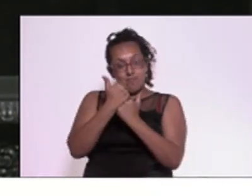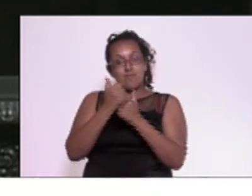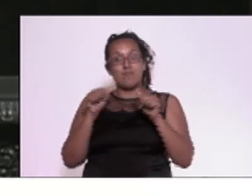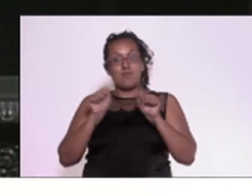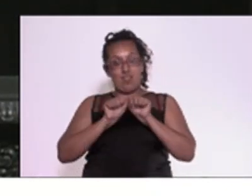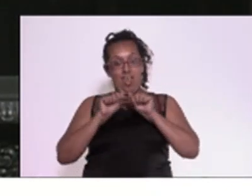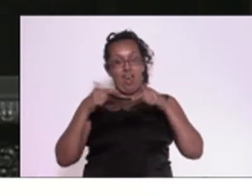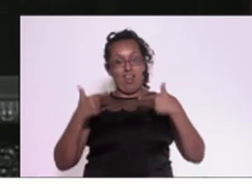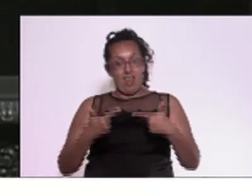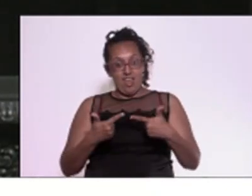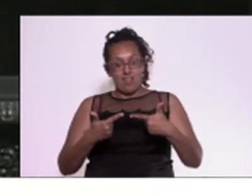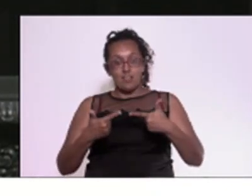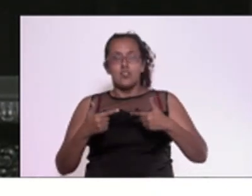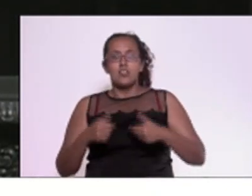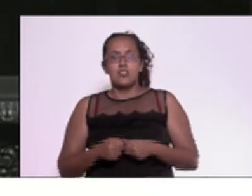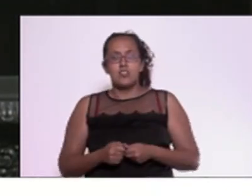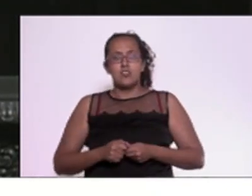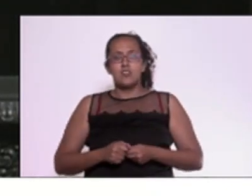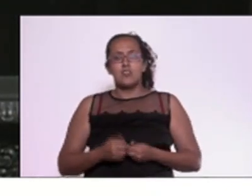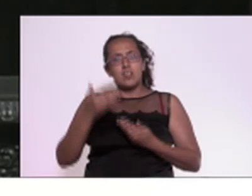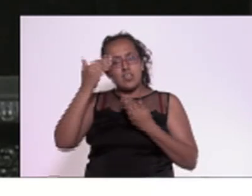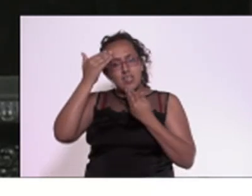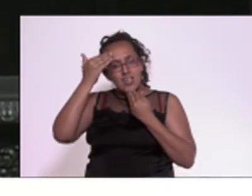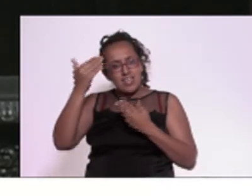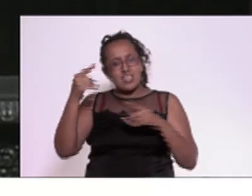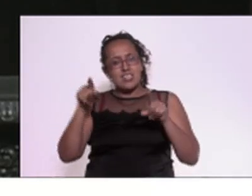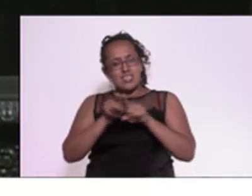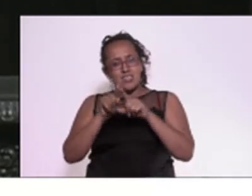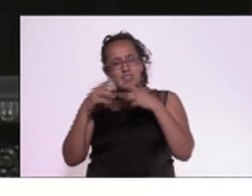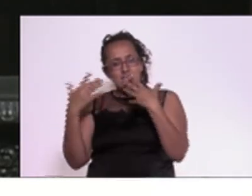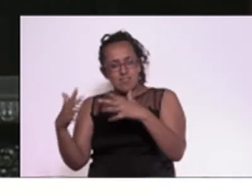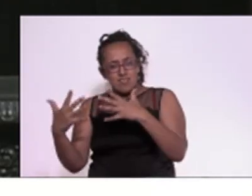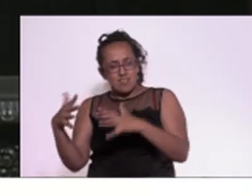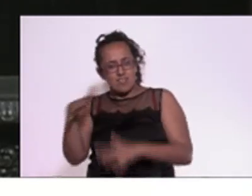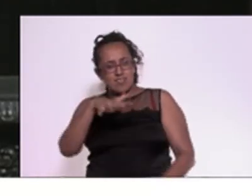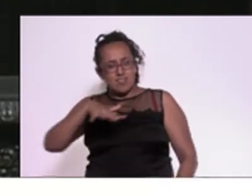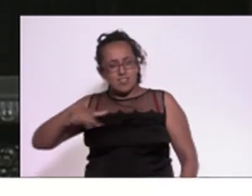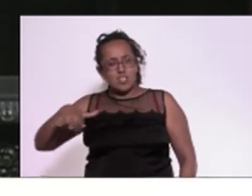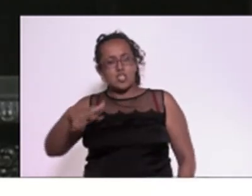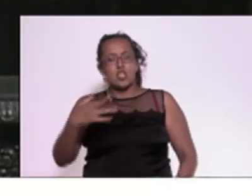fim de botarem os assuntos em dia. Não demorou muito, seus maridos,